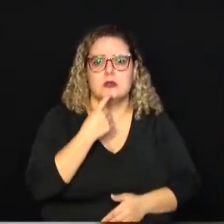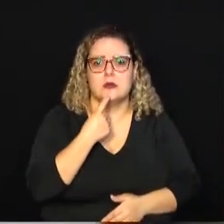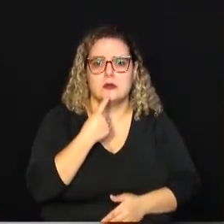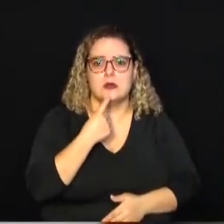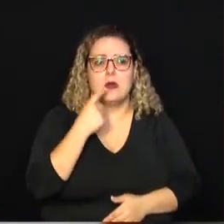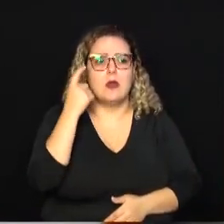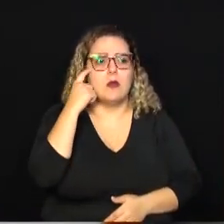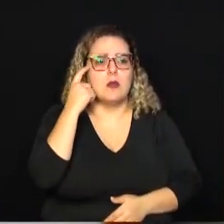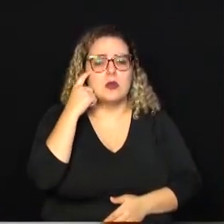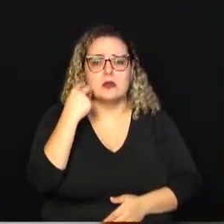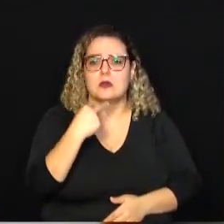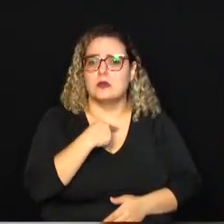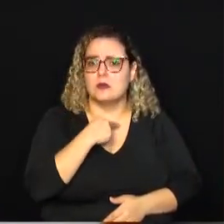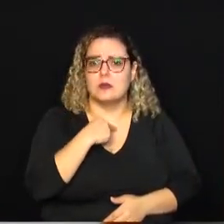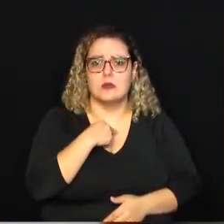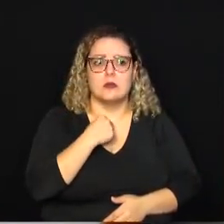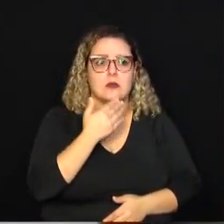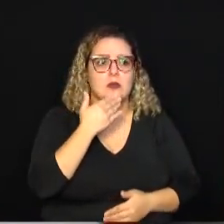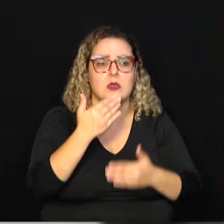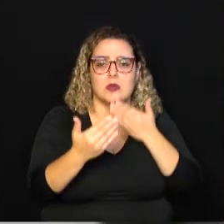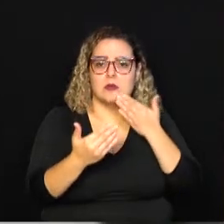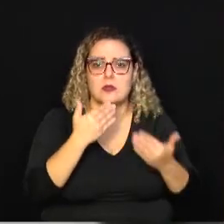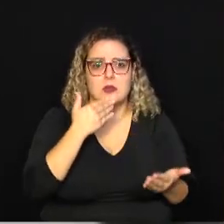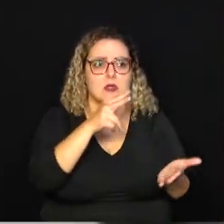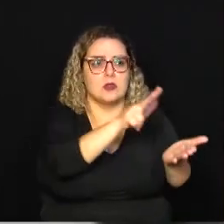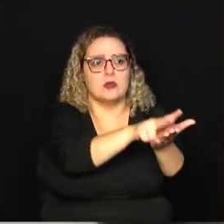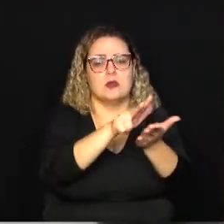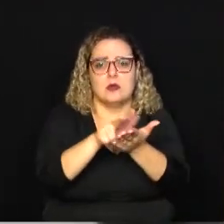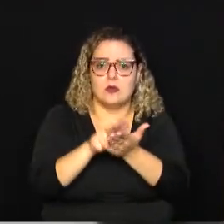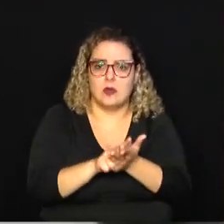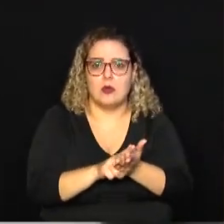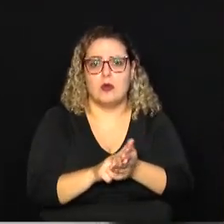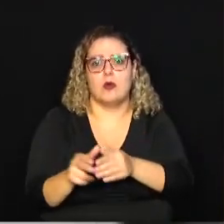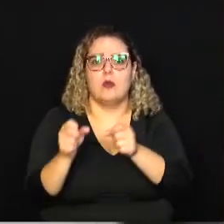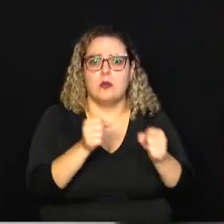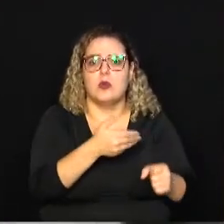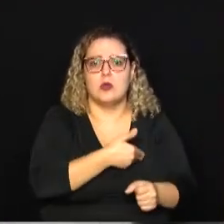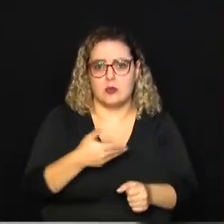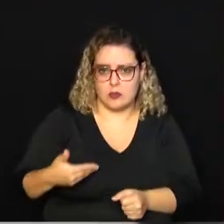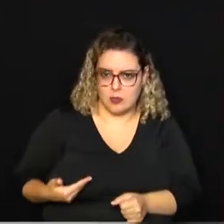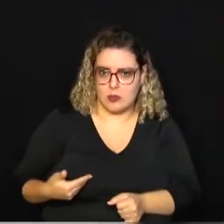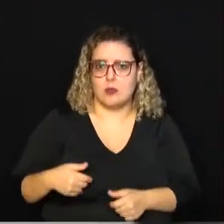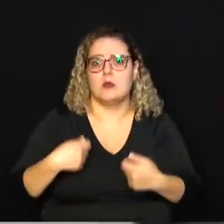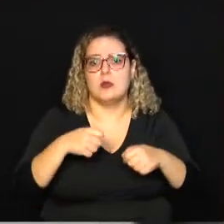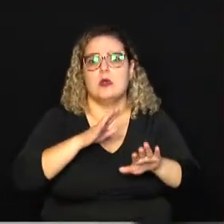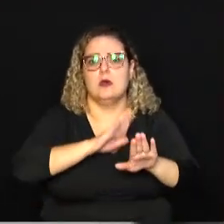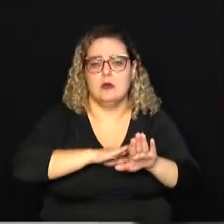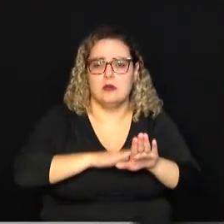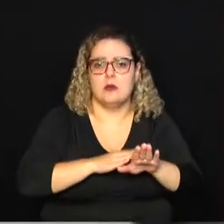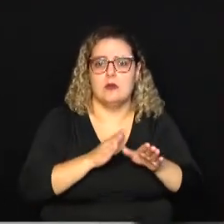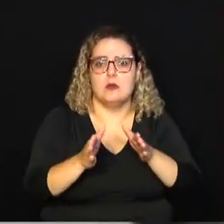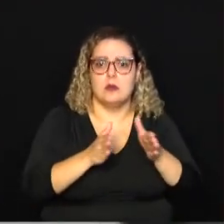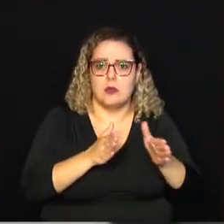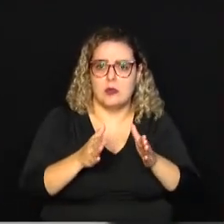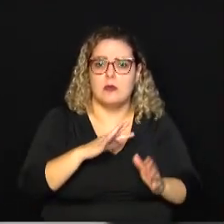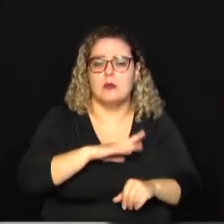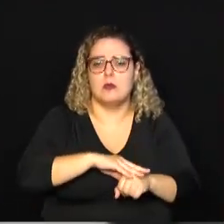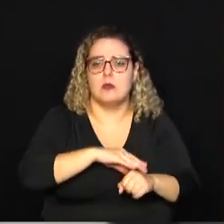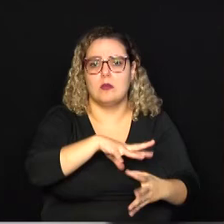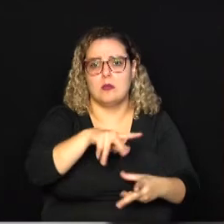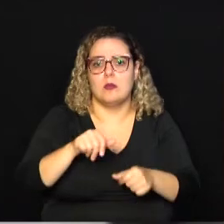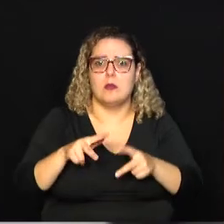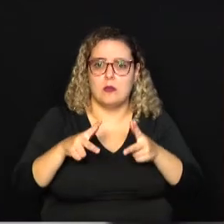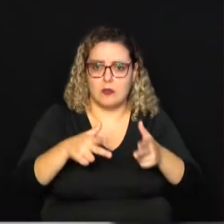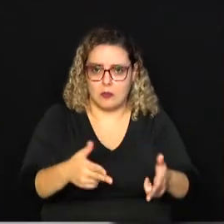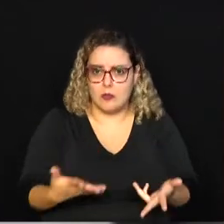podemos ficar apenas pedindo novos leitos. O poder público tem que agir para conter a pandemia e o povo